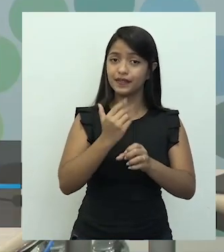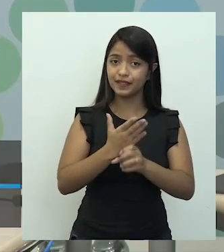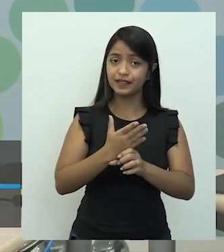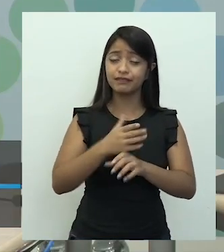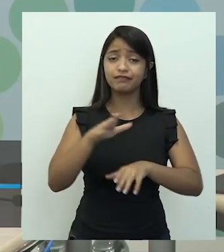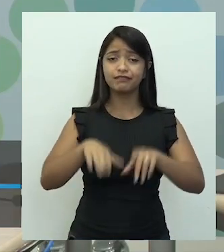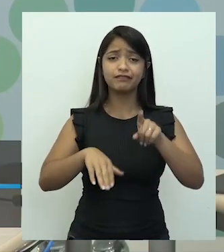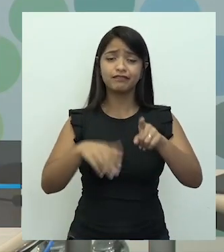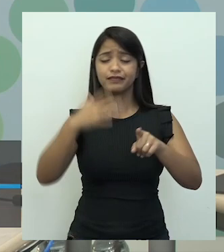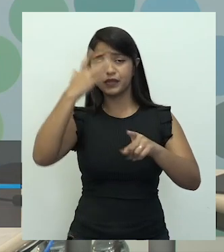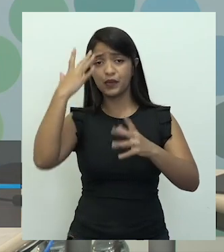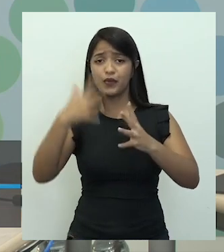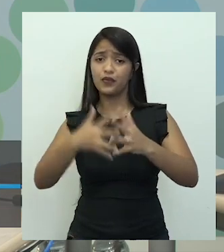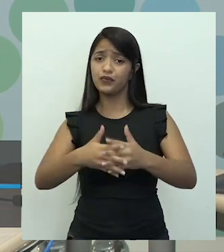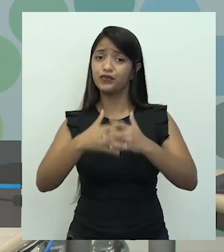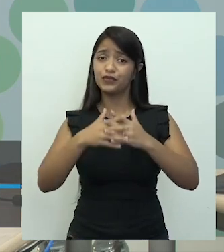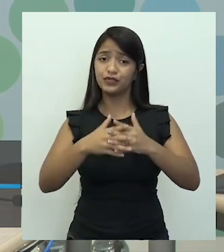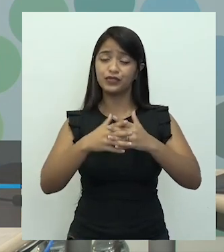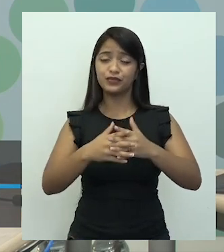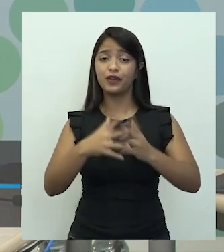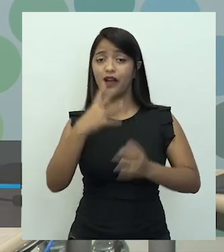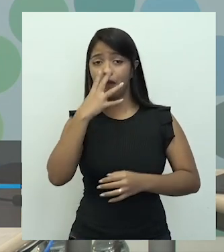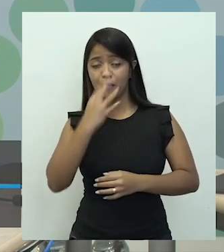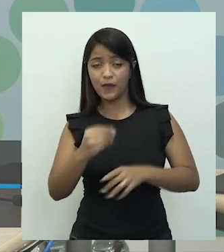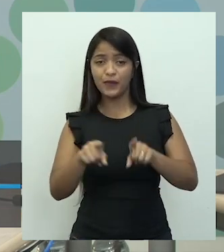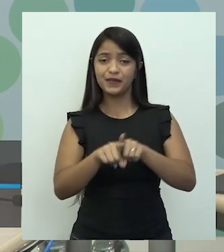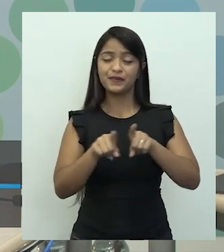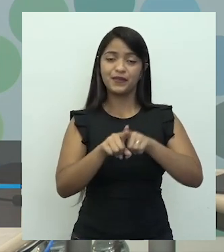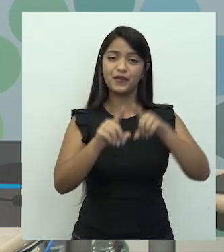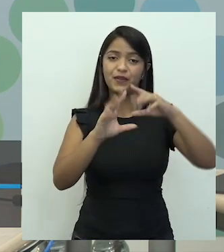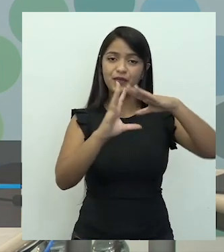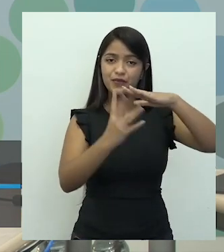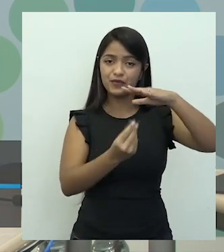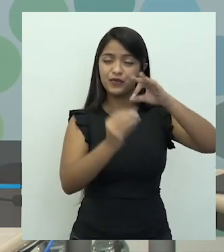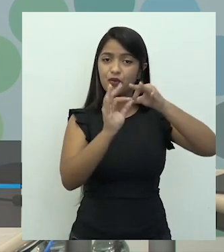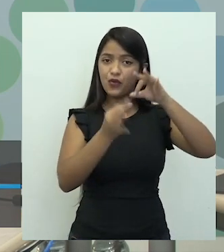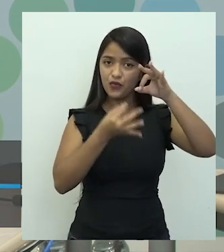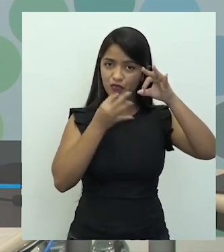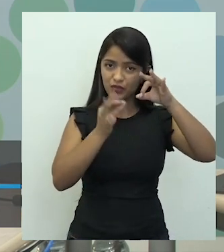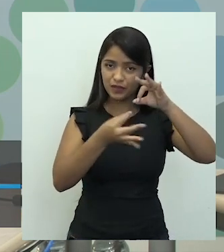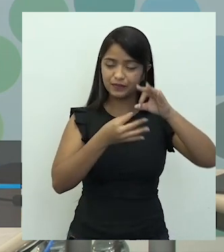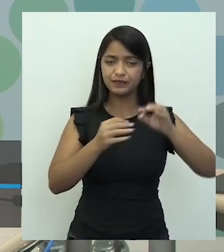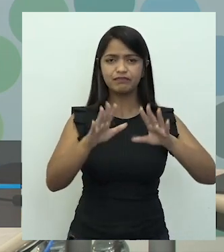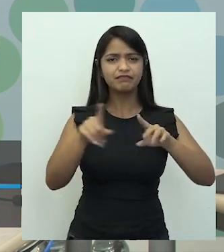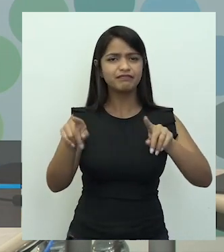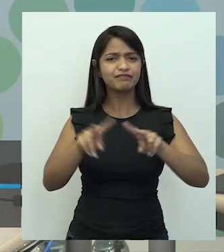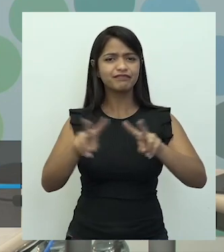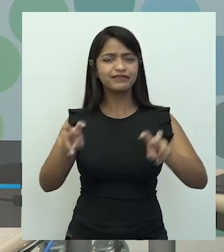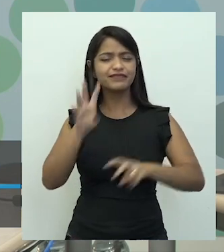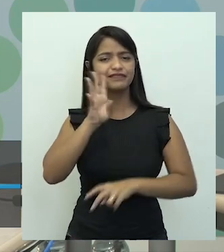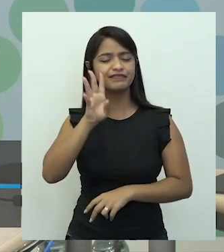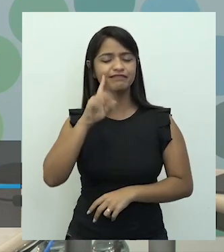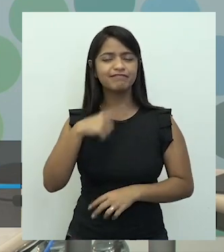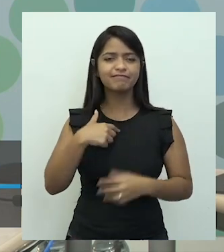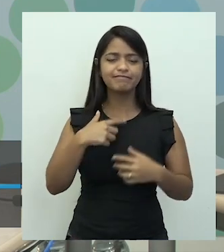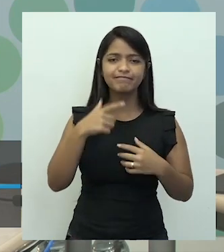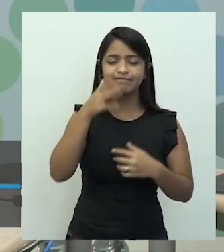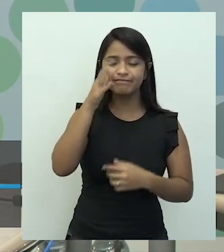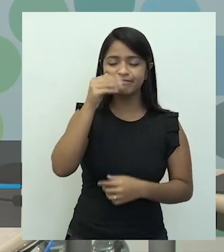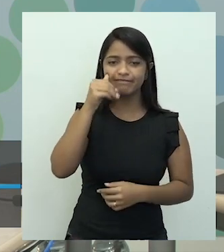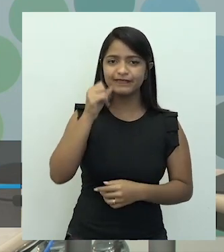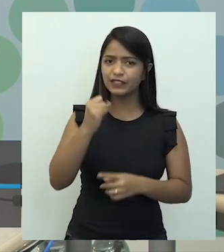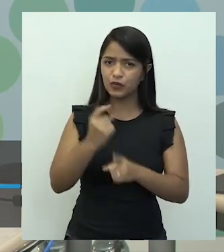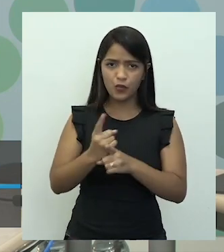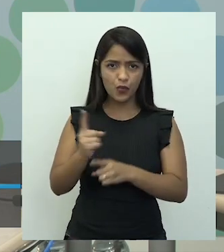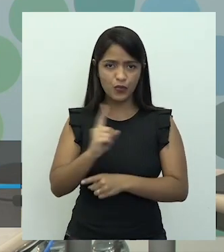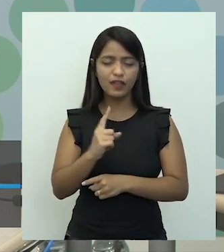confundido com a raposa e as uvas. Estava pensando aqui. Porém, a raposa e a batata é um bom título, gente. Eu estou intrigada com isso. E se eu não encontrar, eu vou